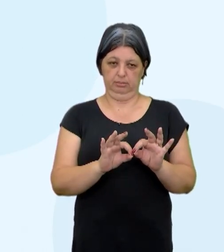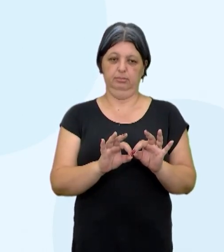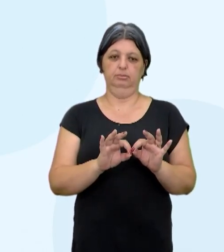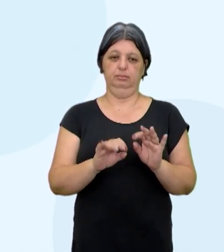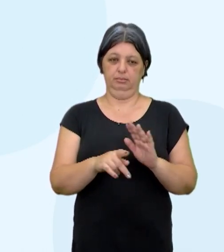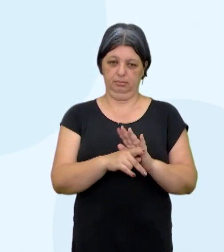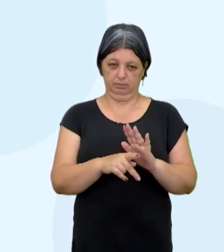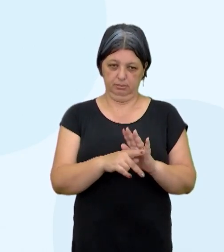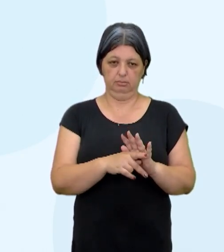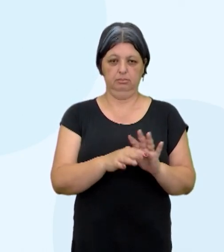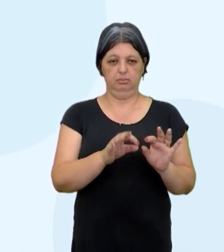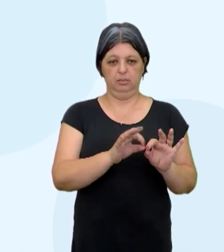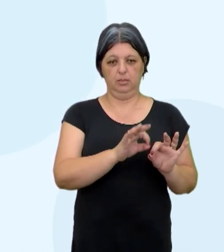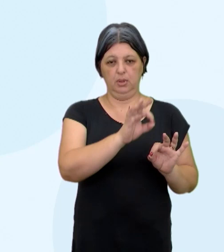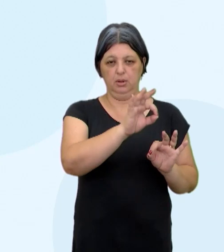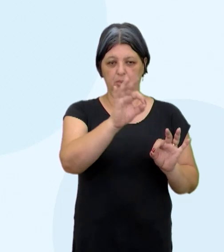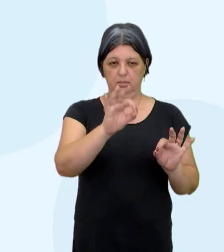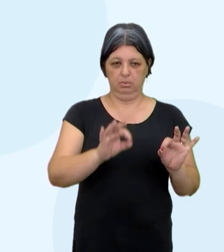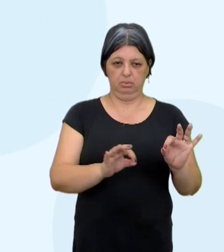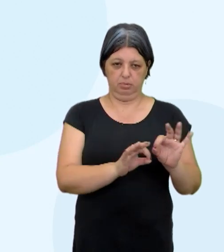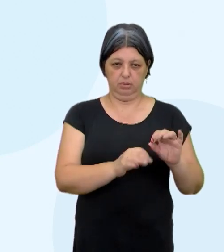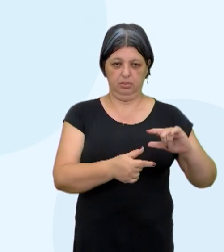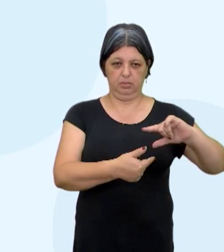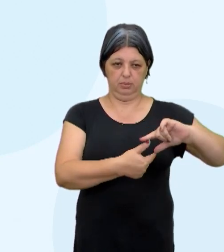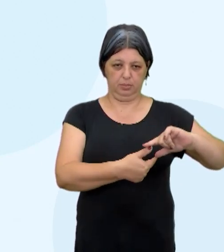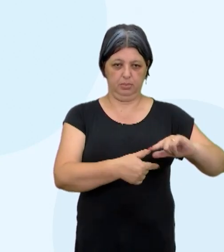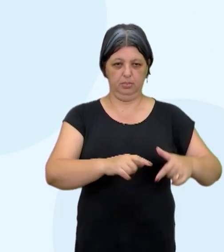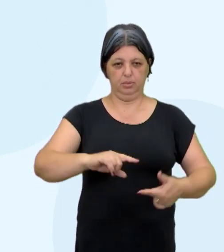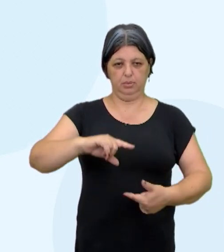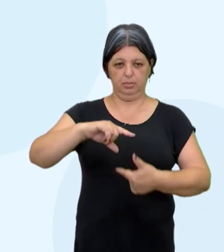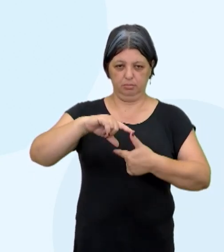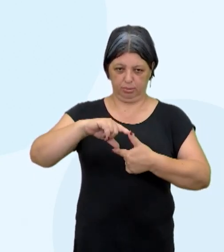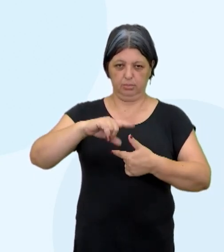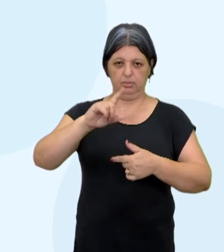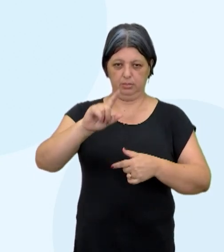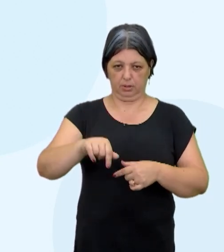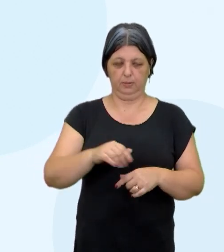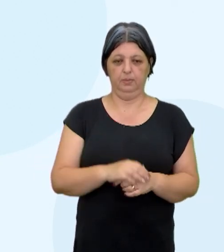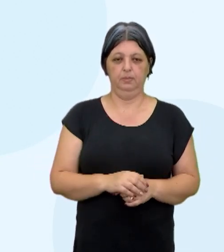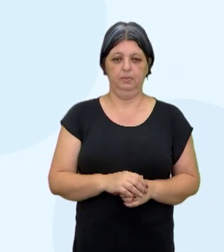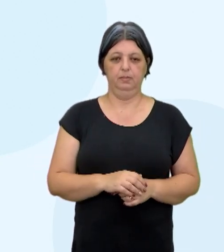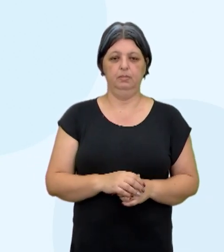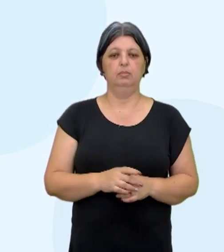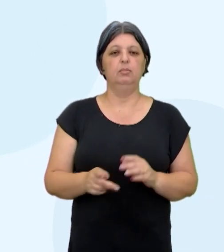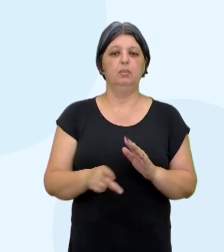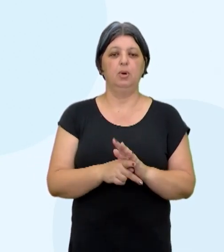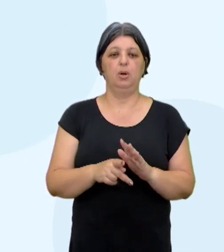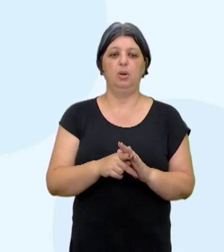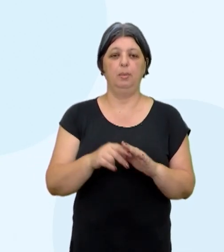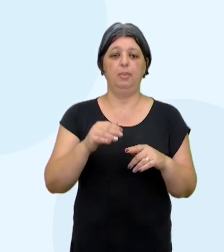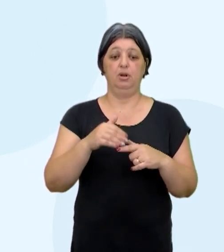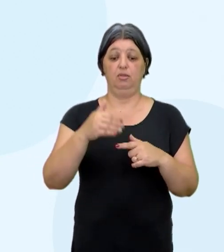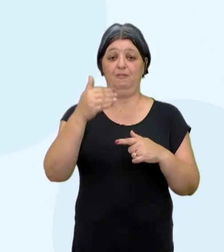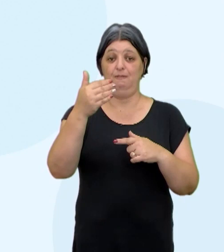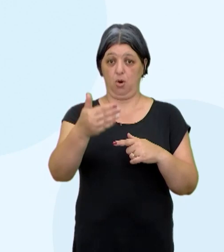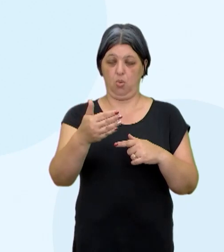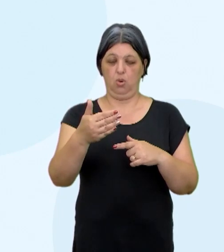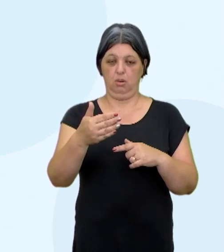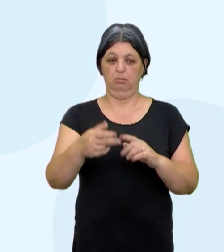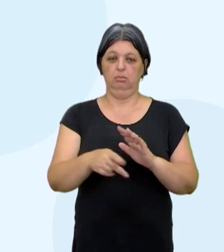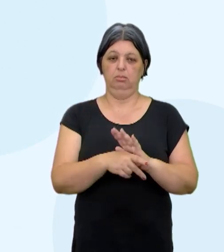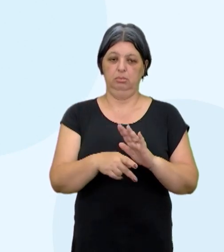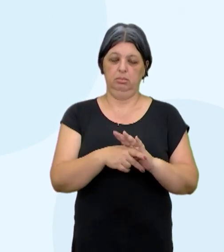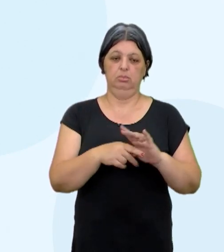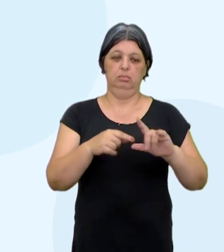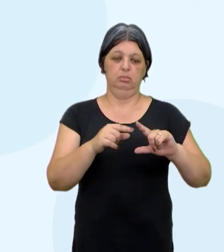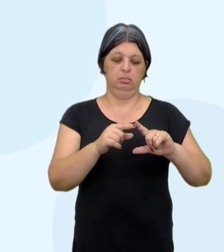quanto o lado do quadrado, ele tem a mesma medida, tudo bem? O que muda aí é o ângulo interno da figura, tá? No octógono, a